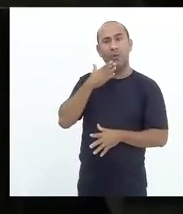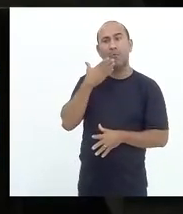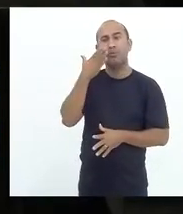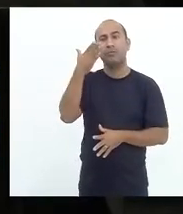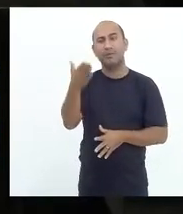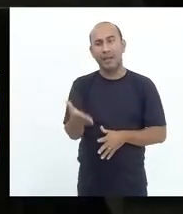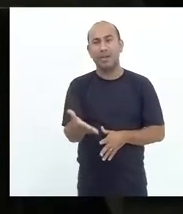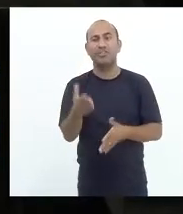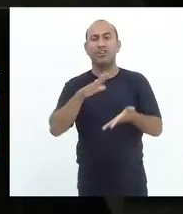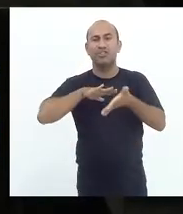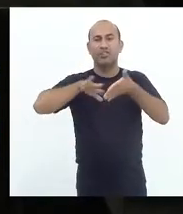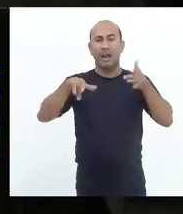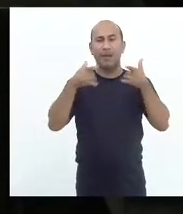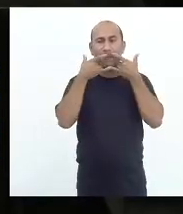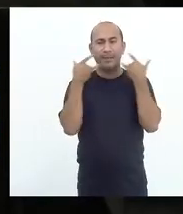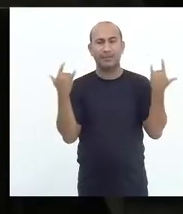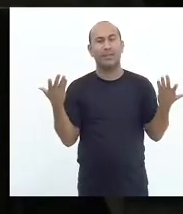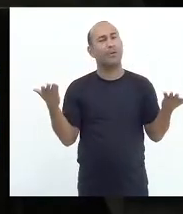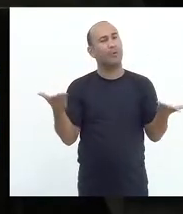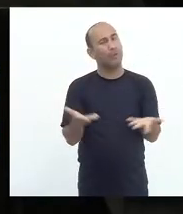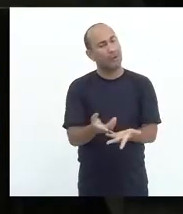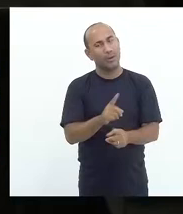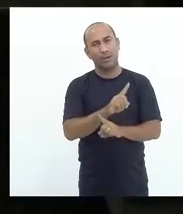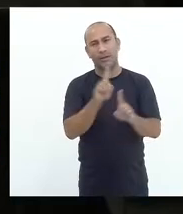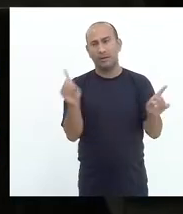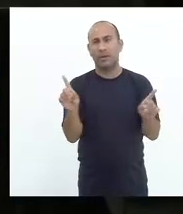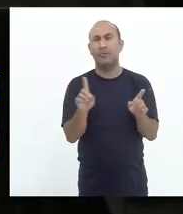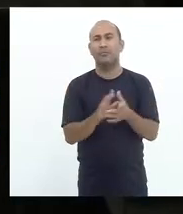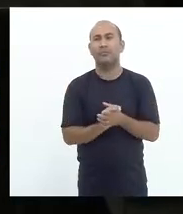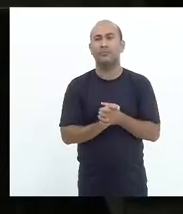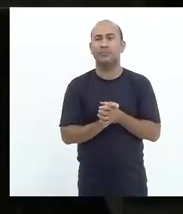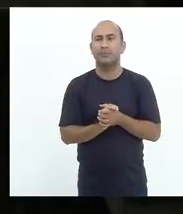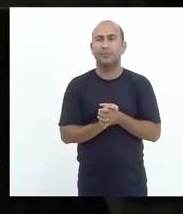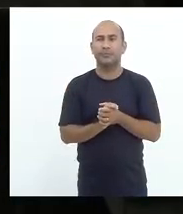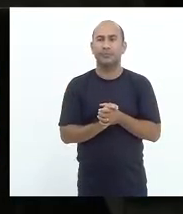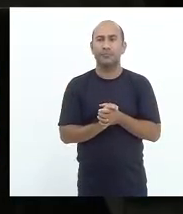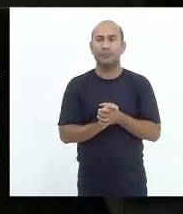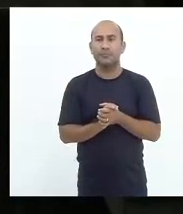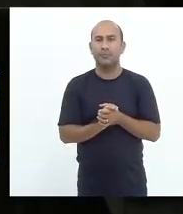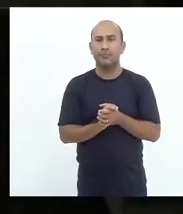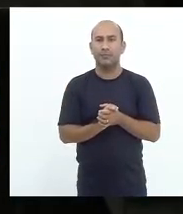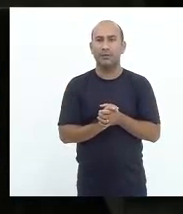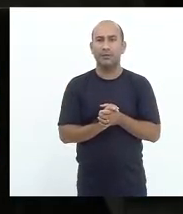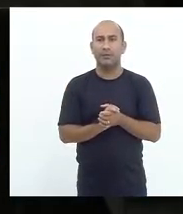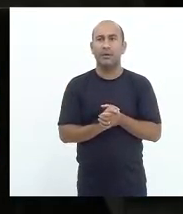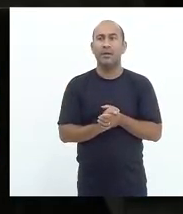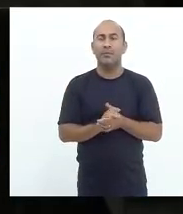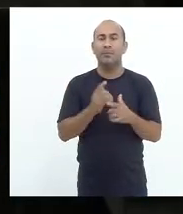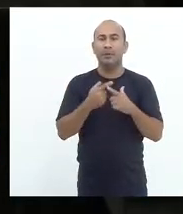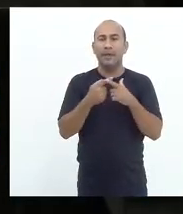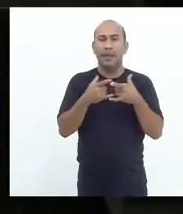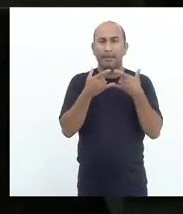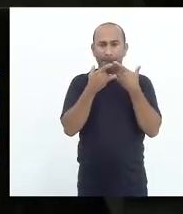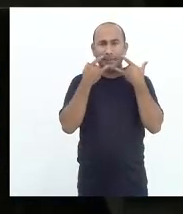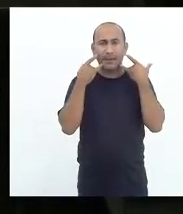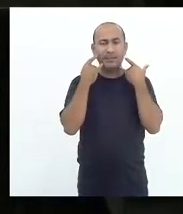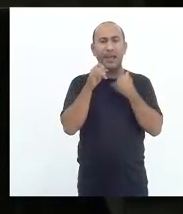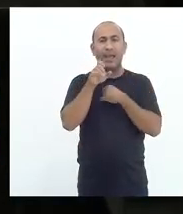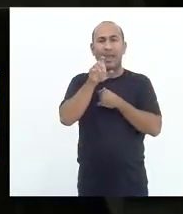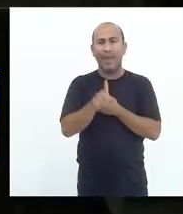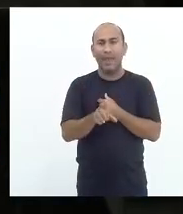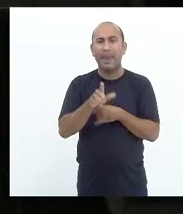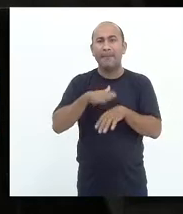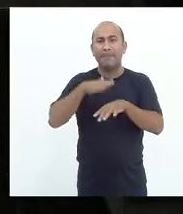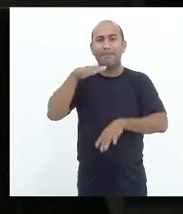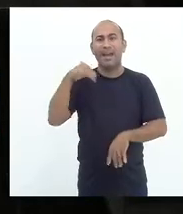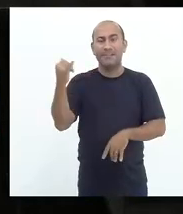oportuno, nesse momento, criar mecanismos de flexibilização desse instrumento, que é um instrumento... o